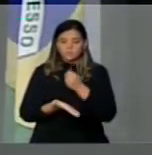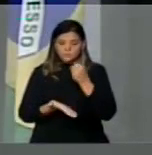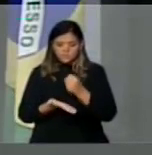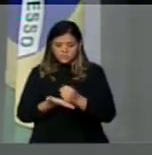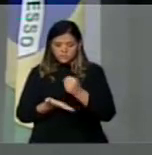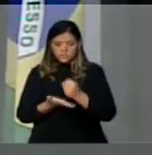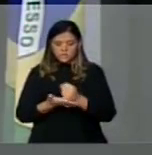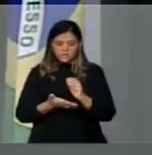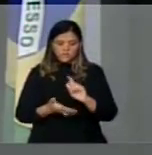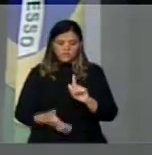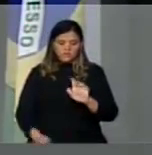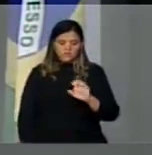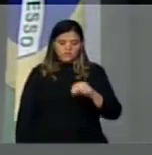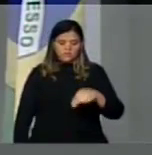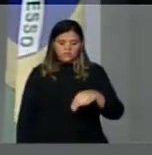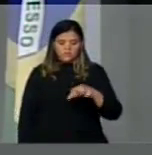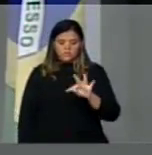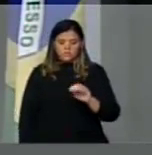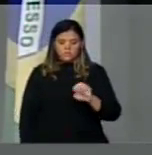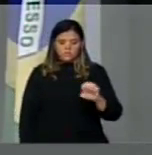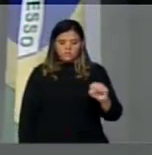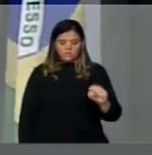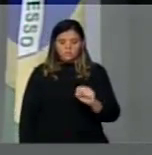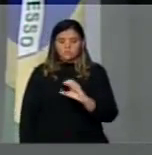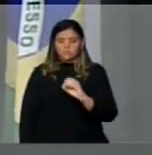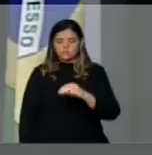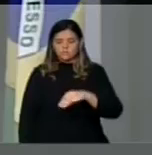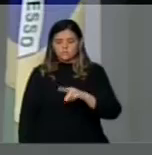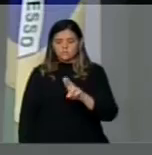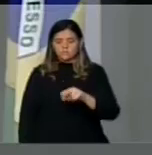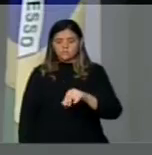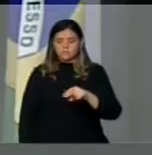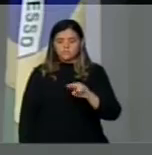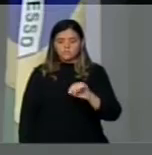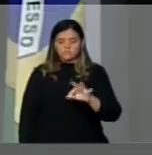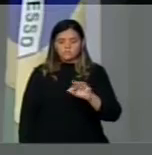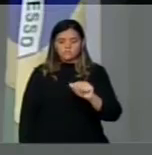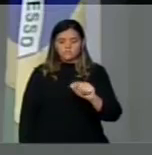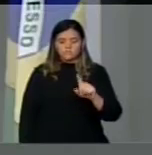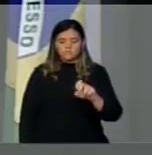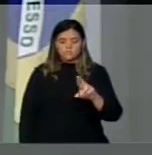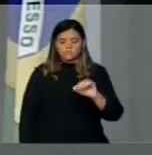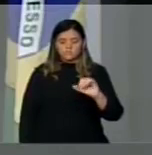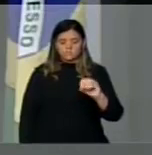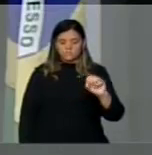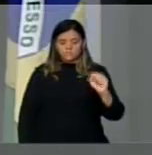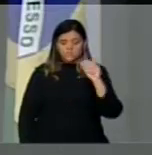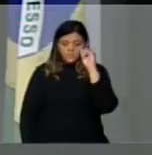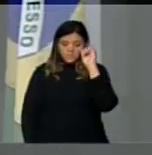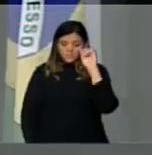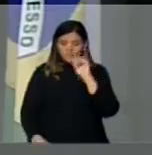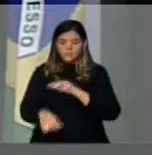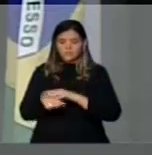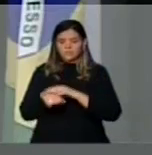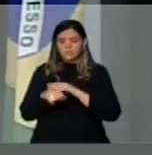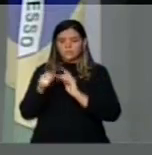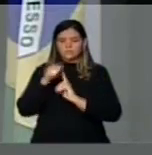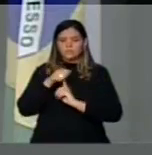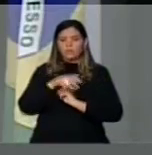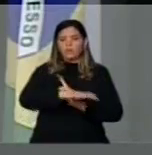agentes comunitários de endemia, que são aqueles agentes que estão na linha de frente com a população.